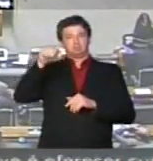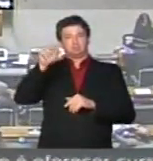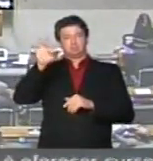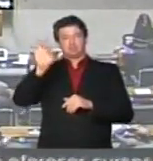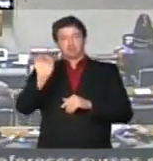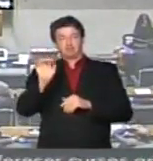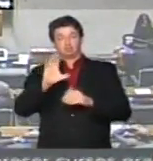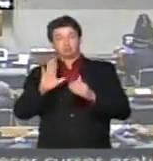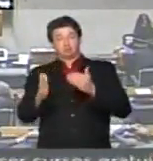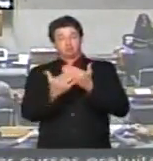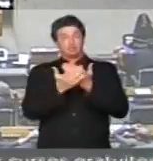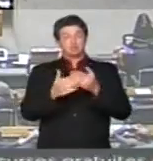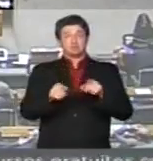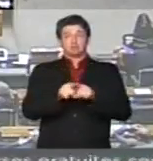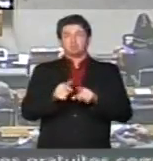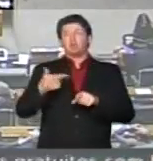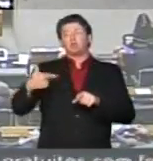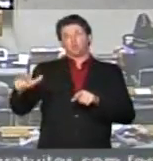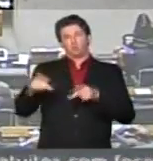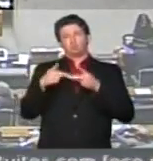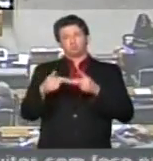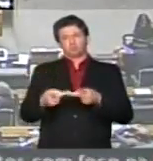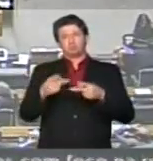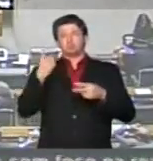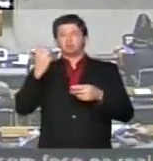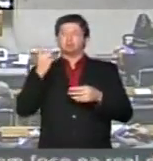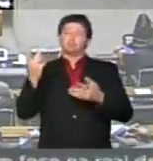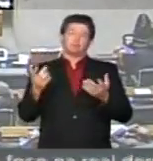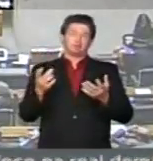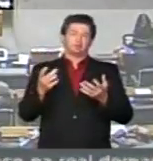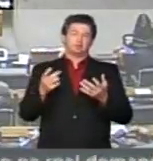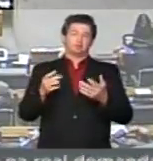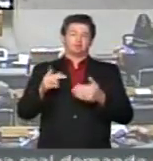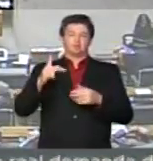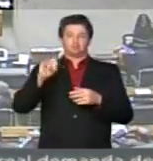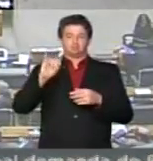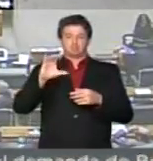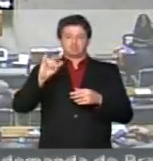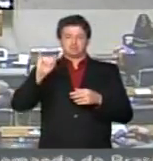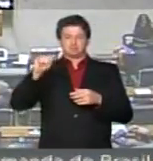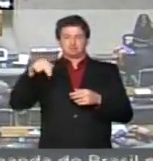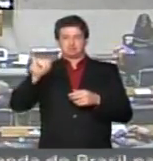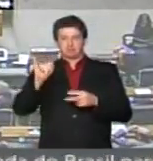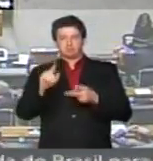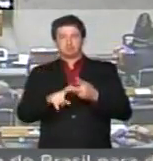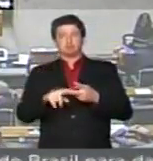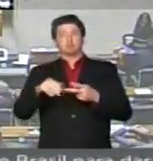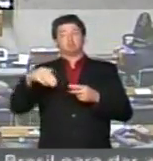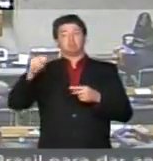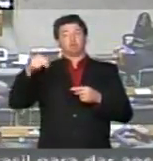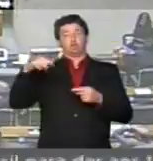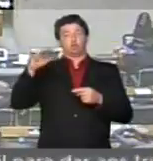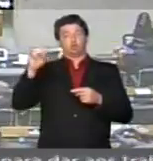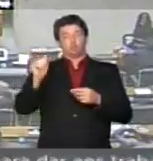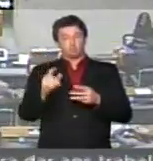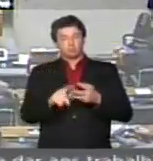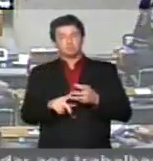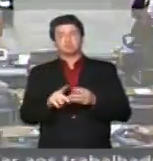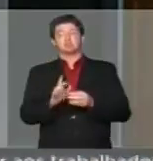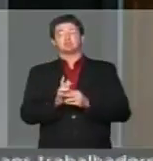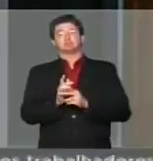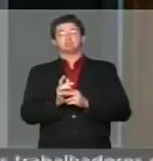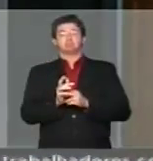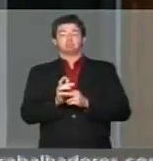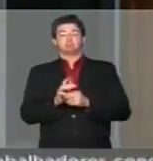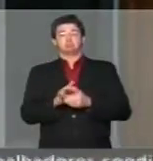teve apensado também outros projetos do deputado Leda Pisciani, do deputado Mendonça Filho,